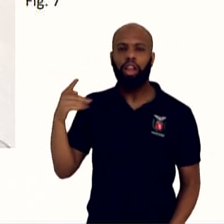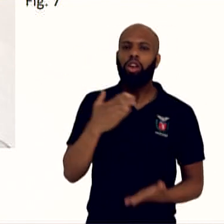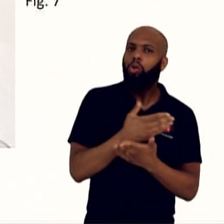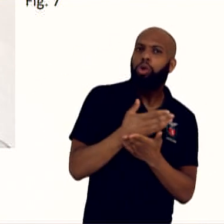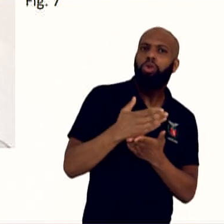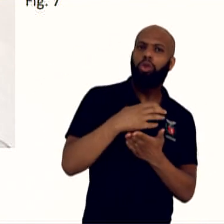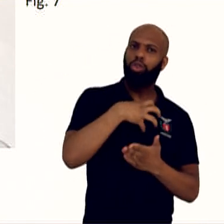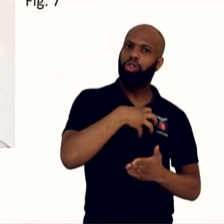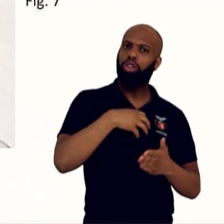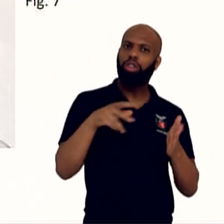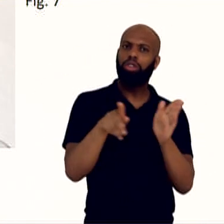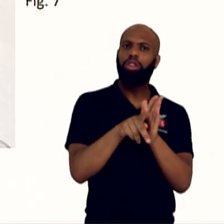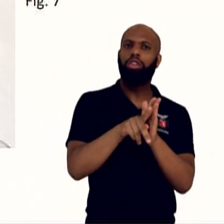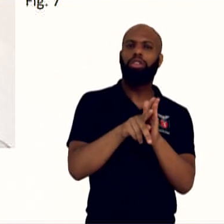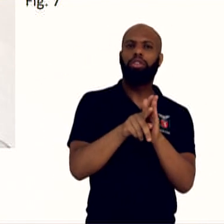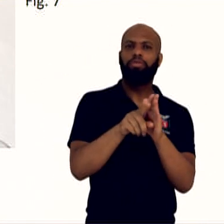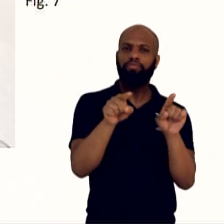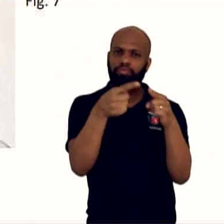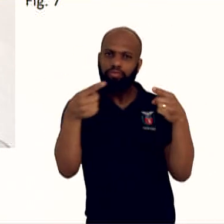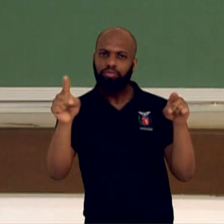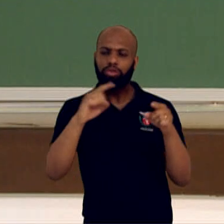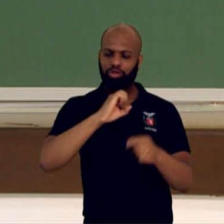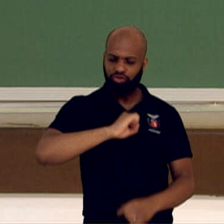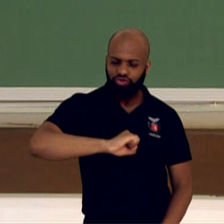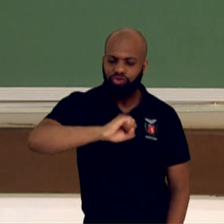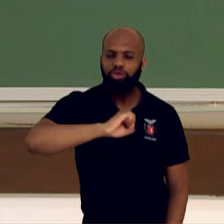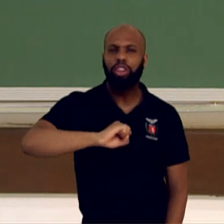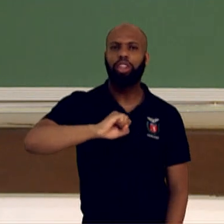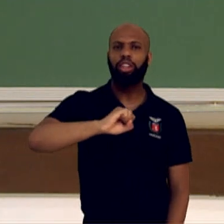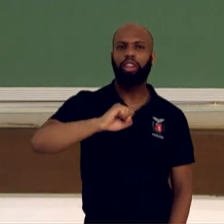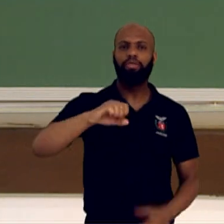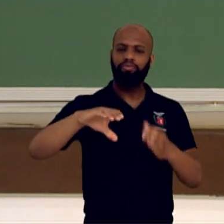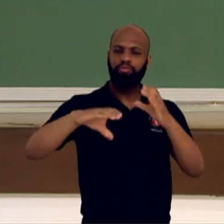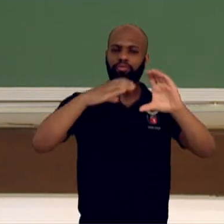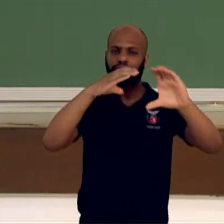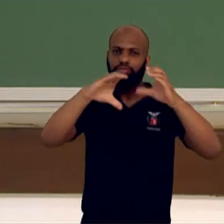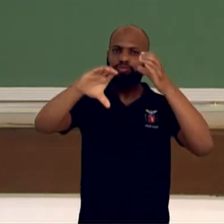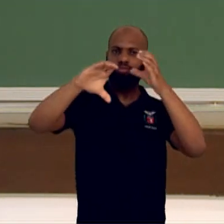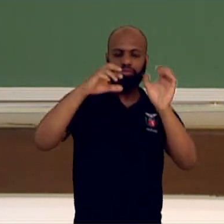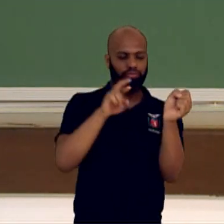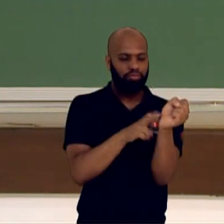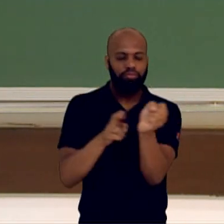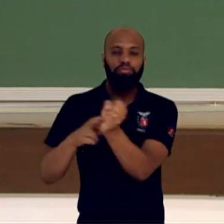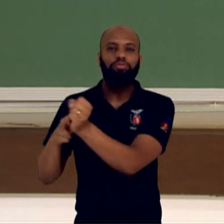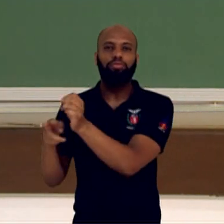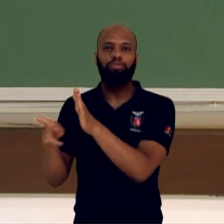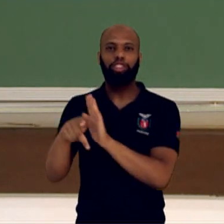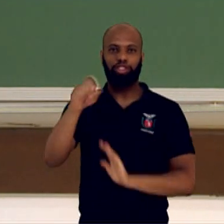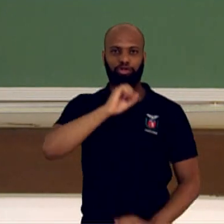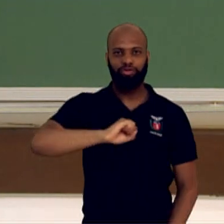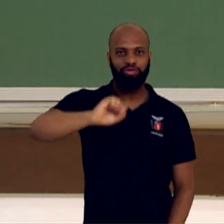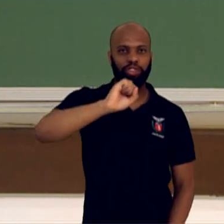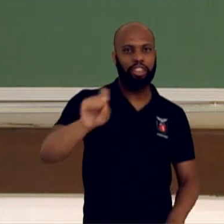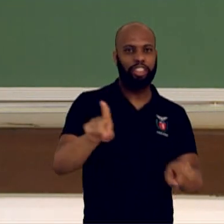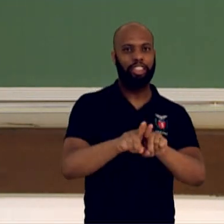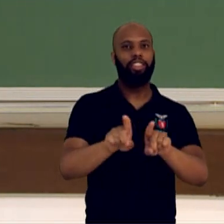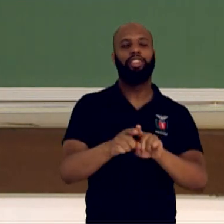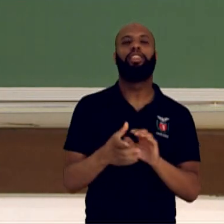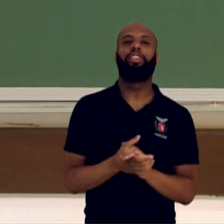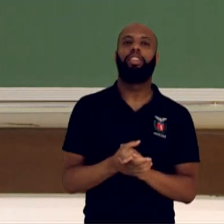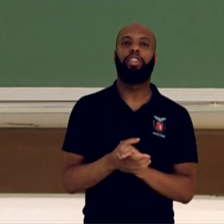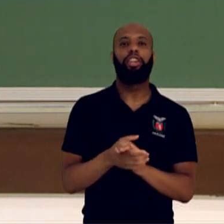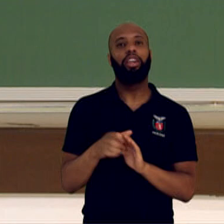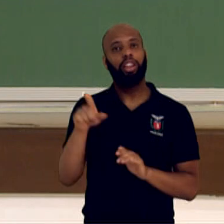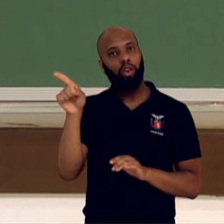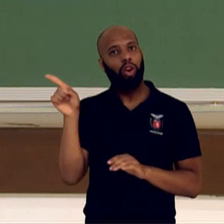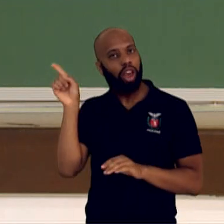Começaram a tocar o funk, a cantar com o ritmo do funk, certo? Trouxeram